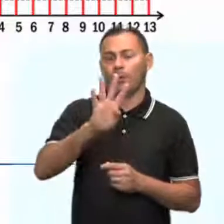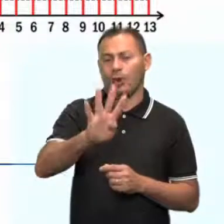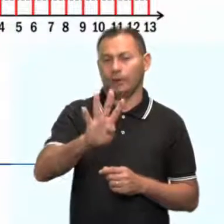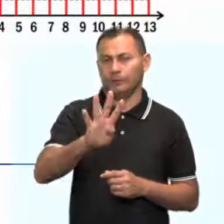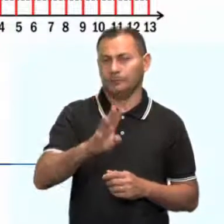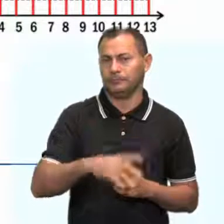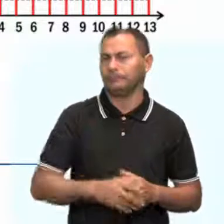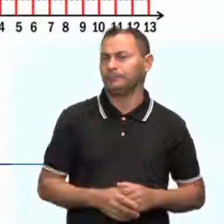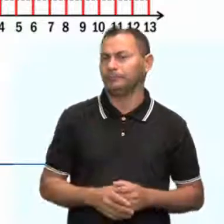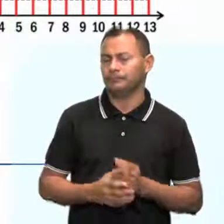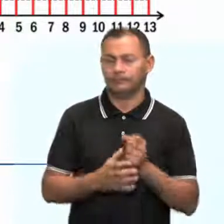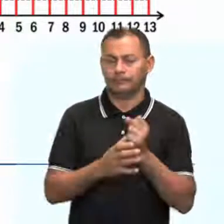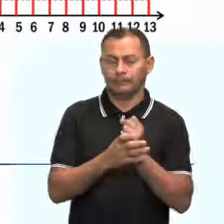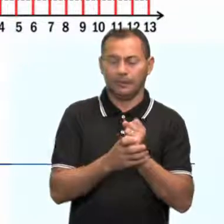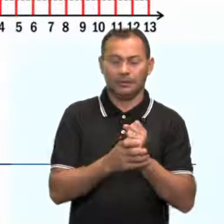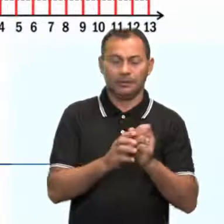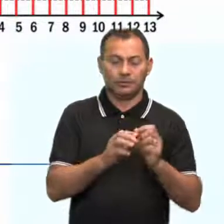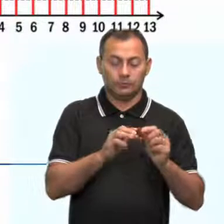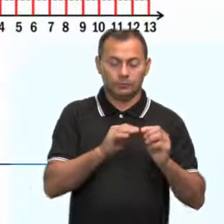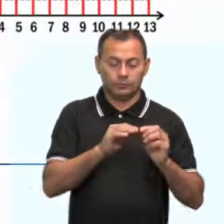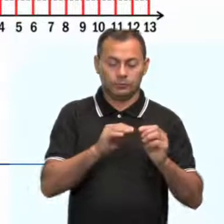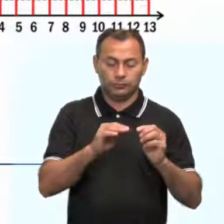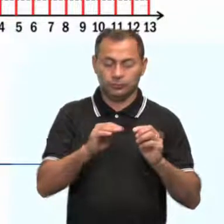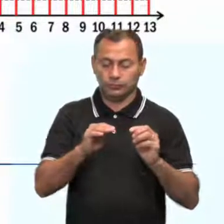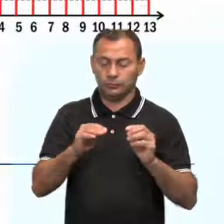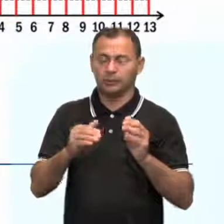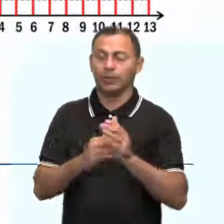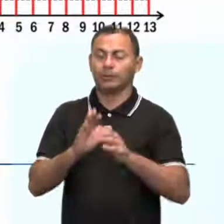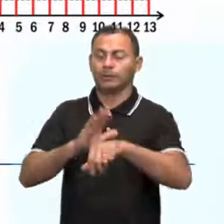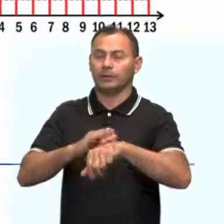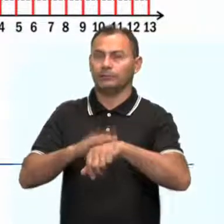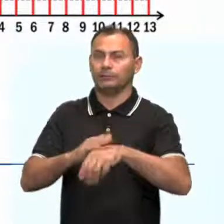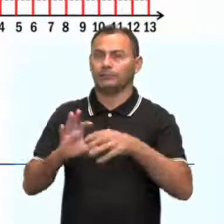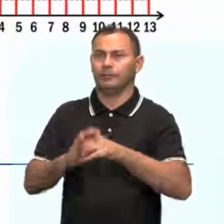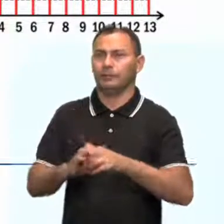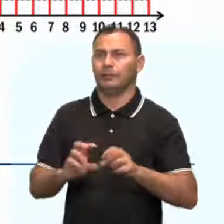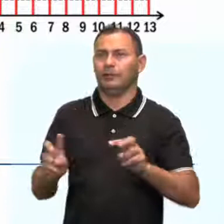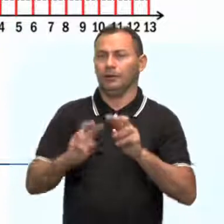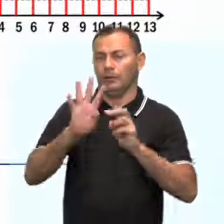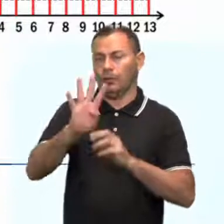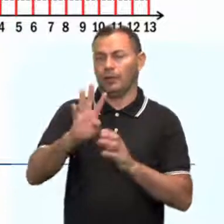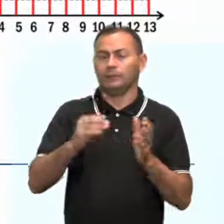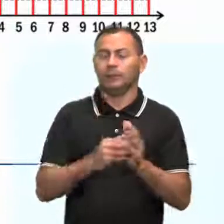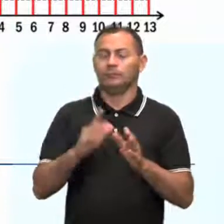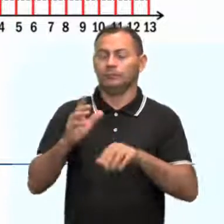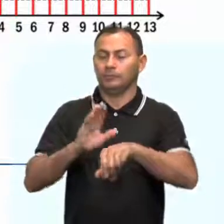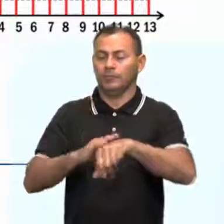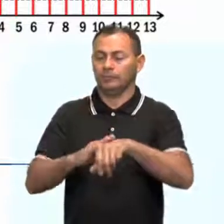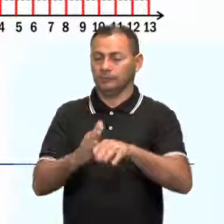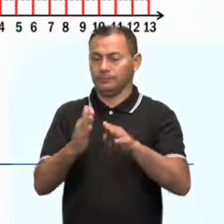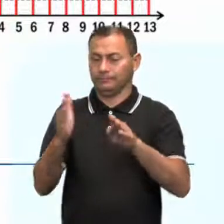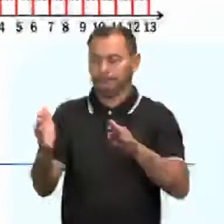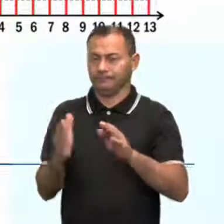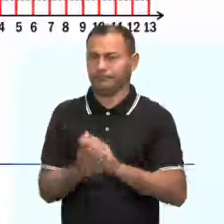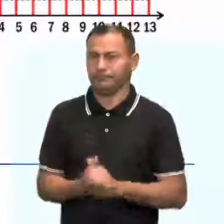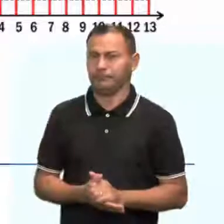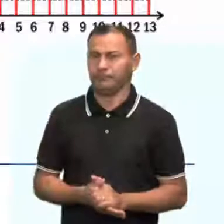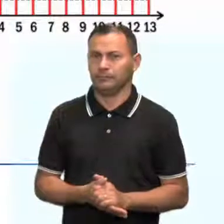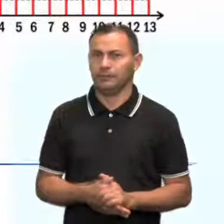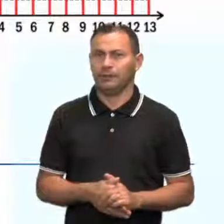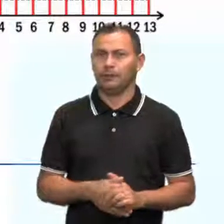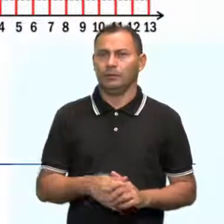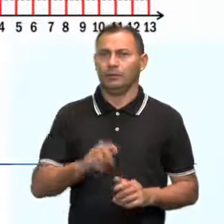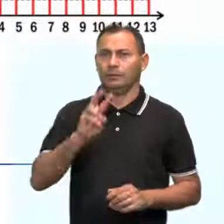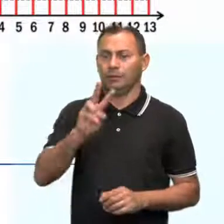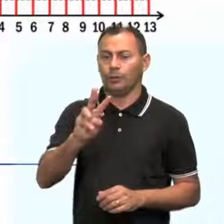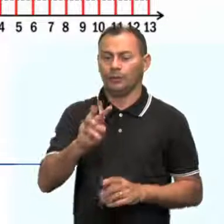4. E ele vai segurar esse valor até o próximo instante de tempo. Então, segura no valor 4 até o próximo instante de tempo. No instante de tempo número